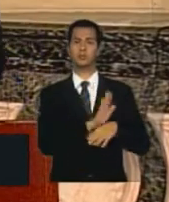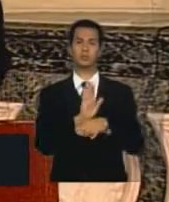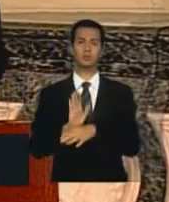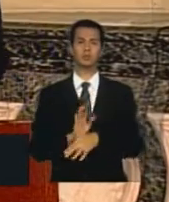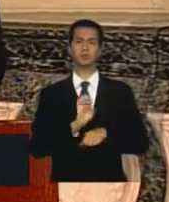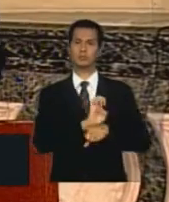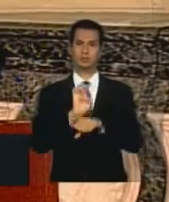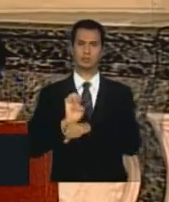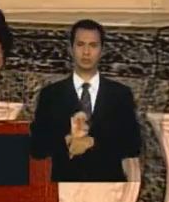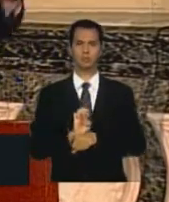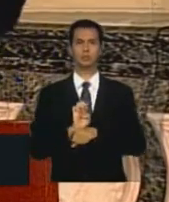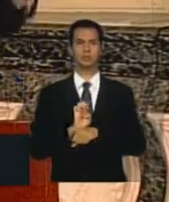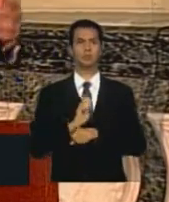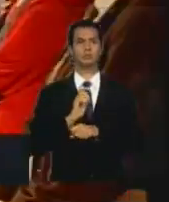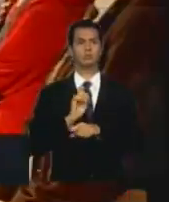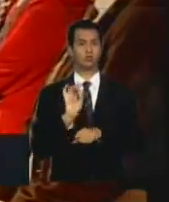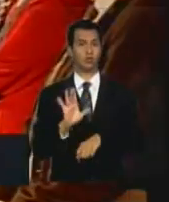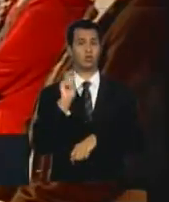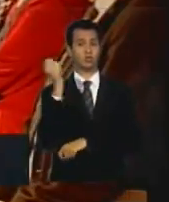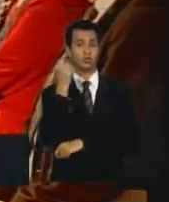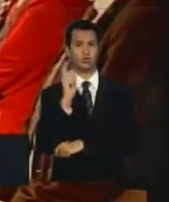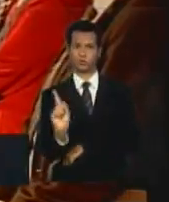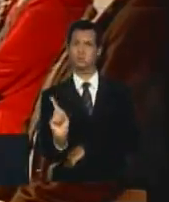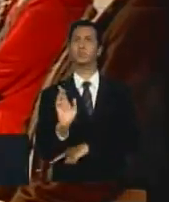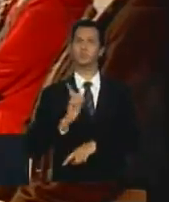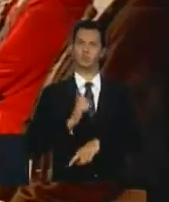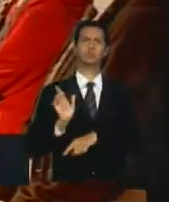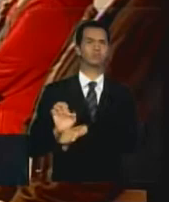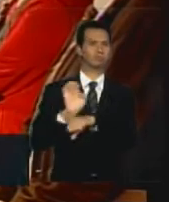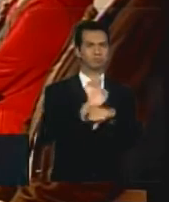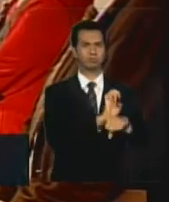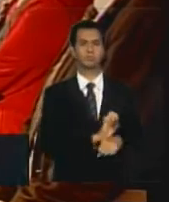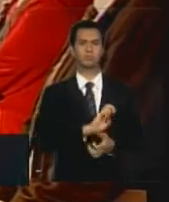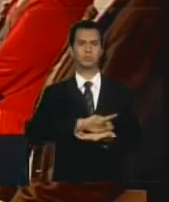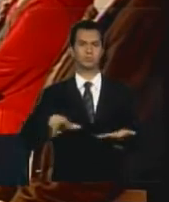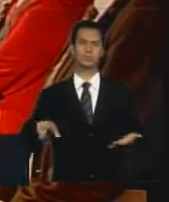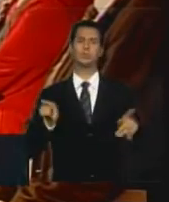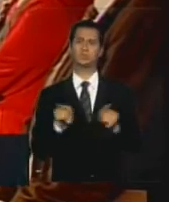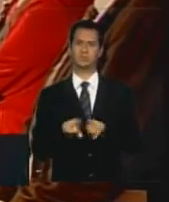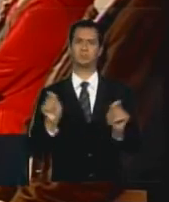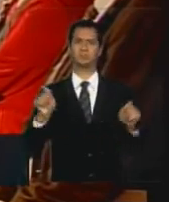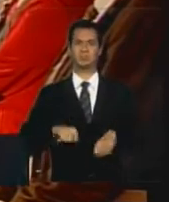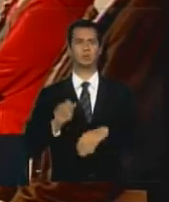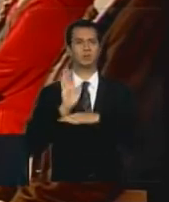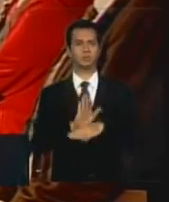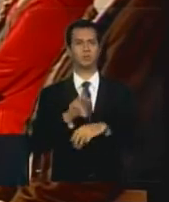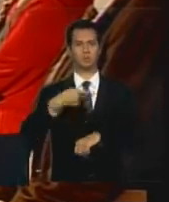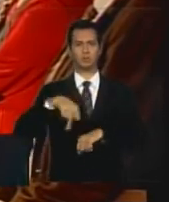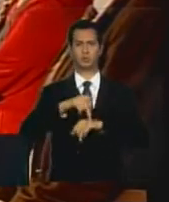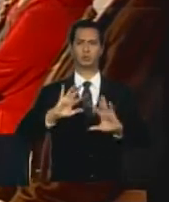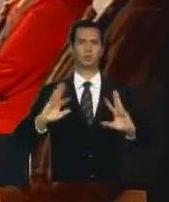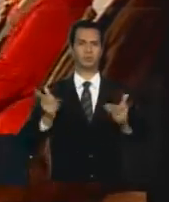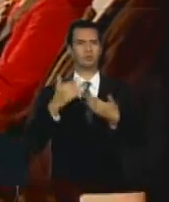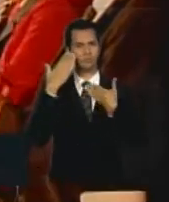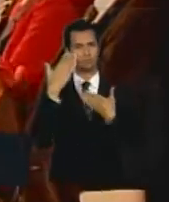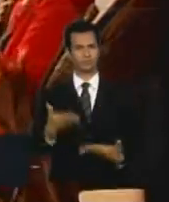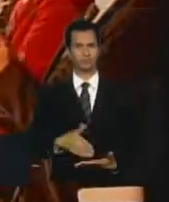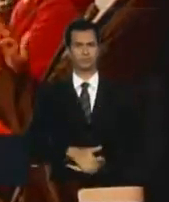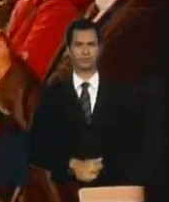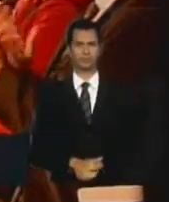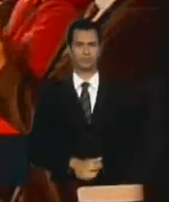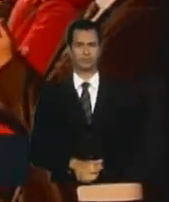ações também na mesma monta, mas que beneficia os estados brasileiros e garante uma melhoria para o nosso país como um todo. Muito obrigado.